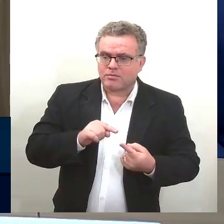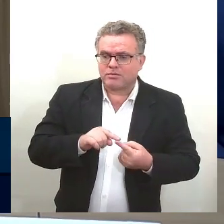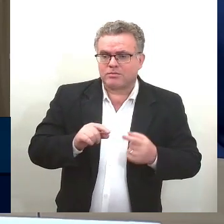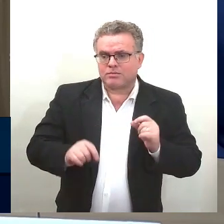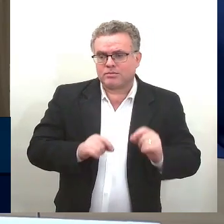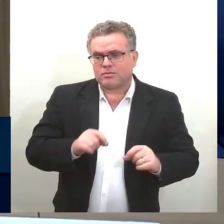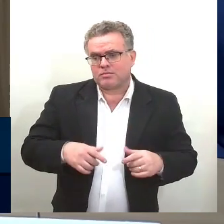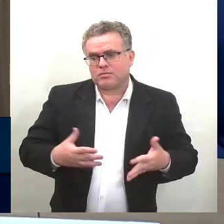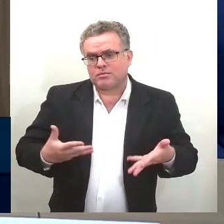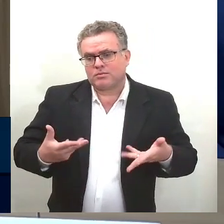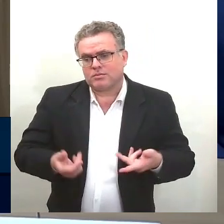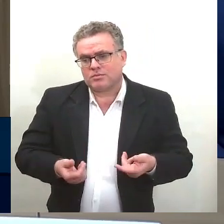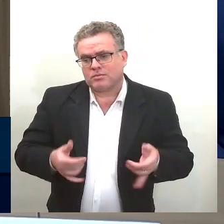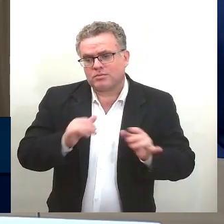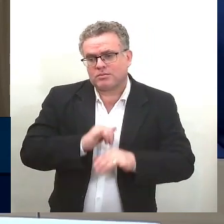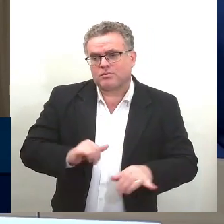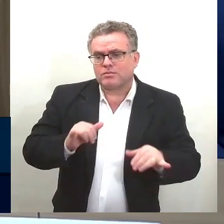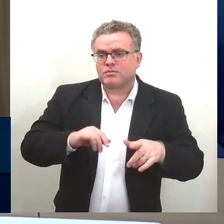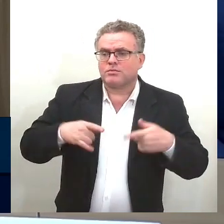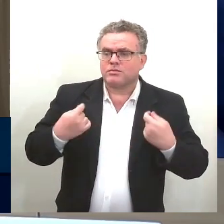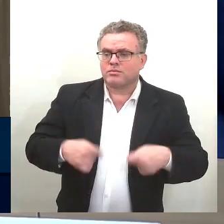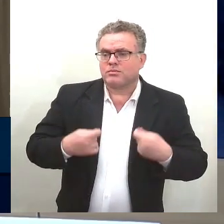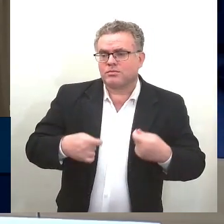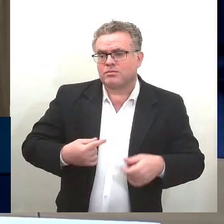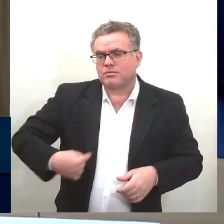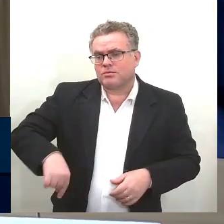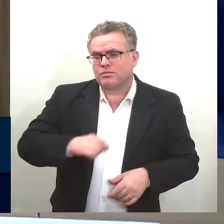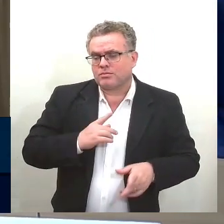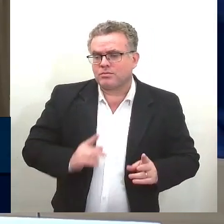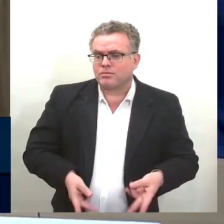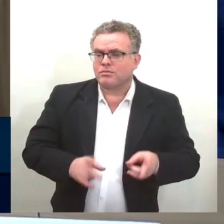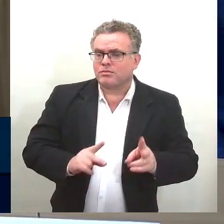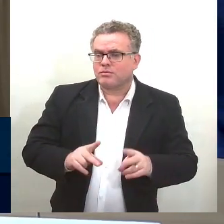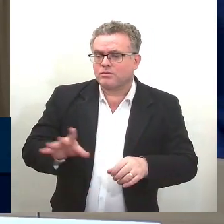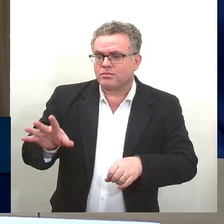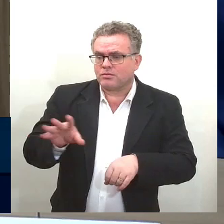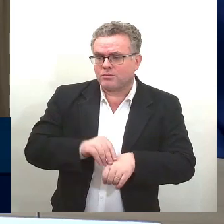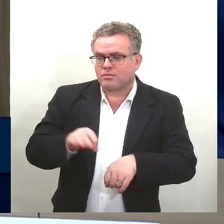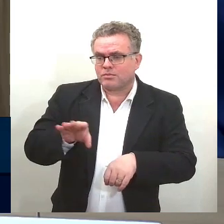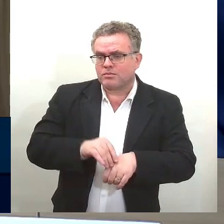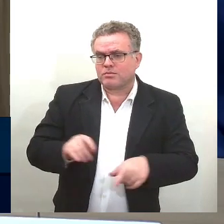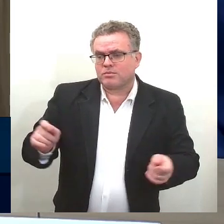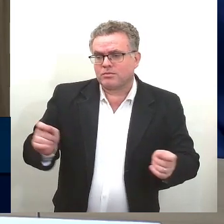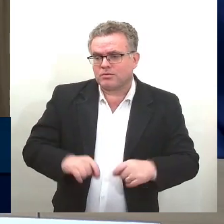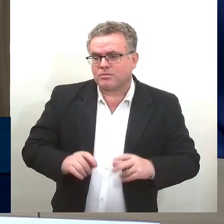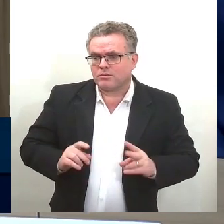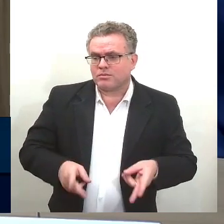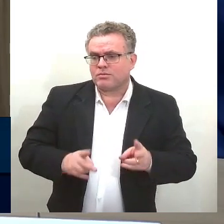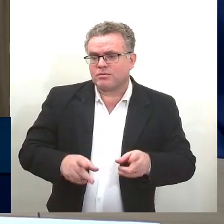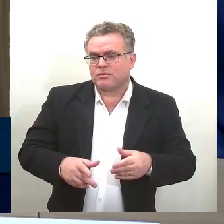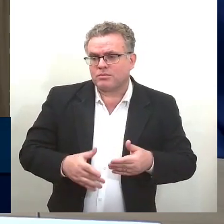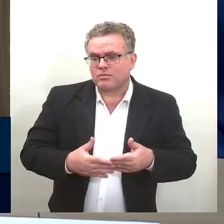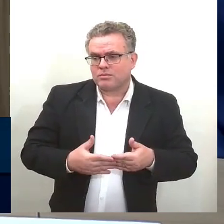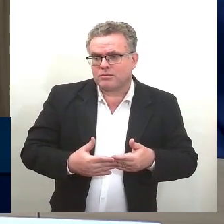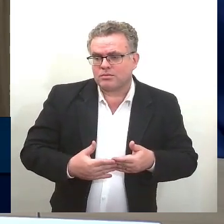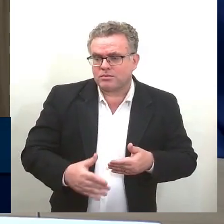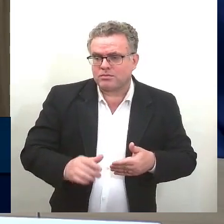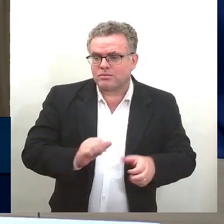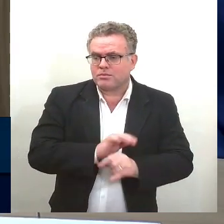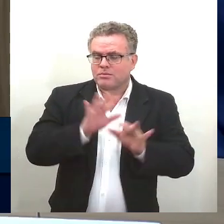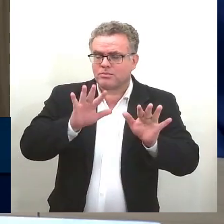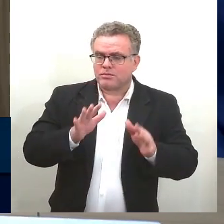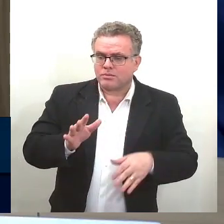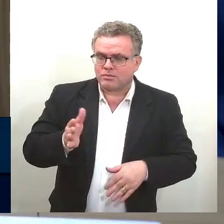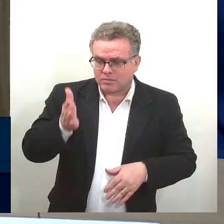necessária para que a gente fique informado, para que a gente fique esclarecido todas as nossas dúvidas, para que a